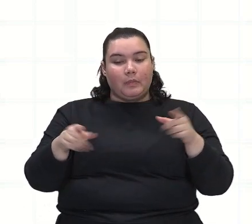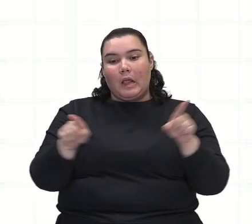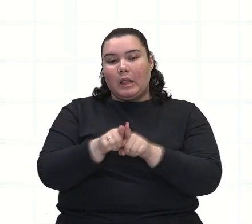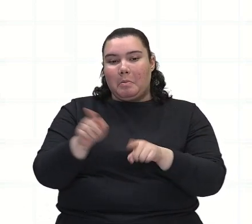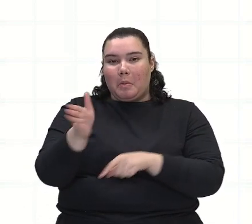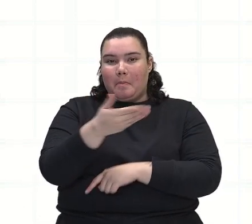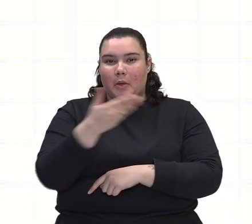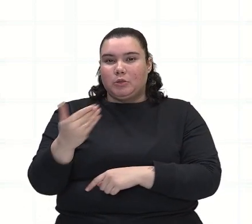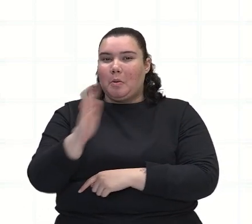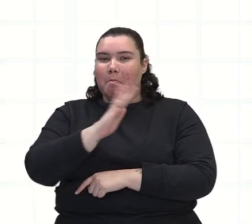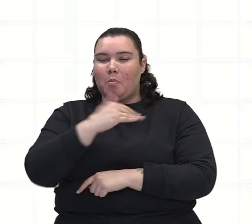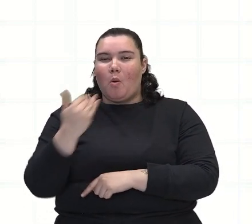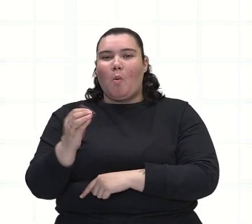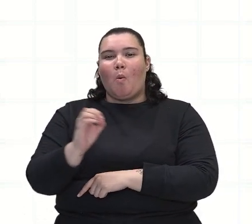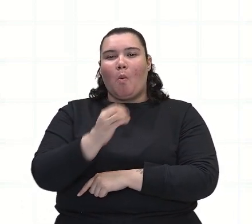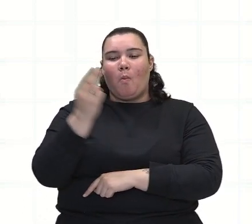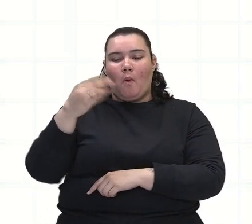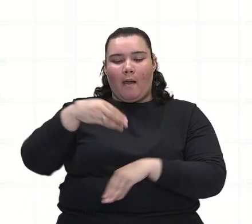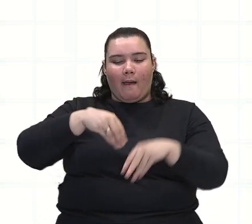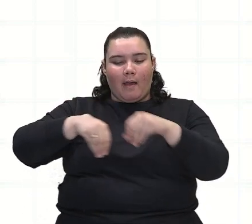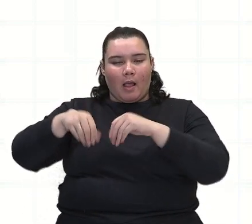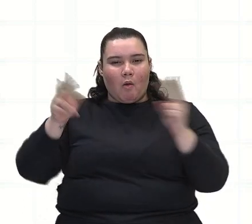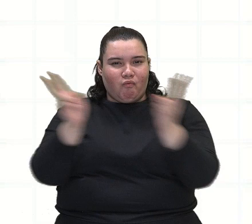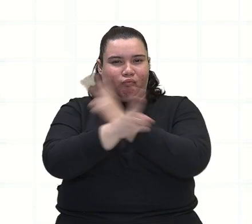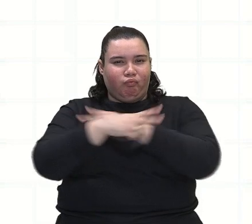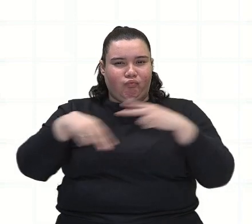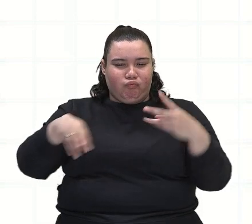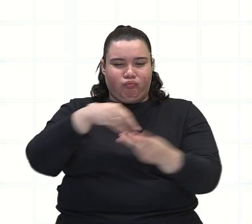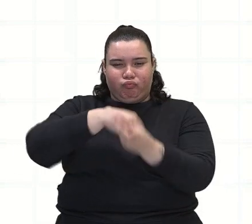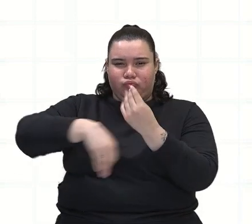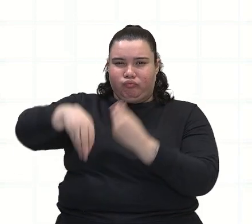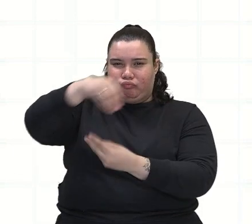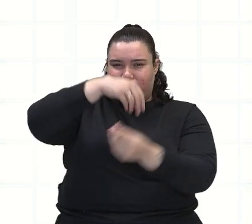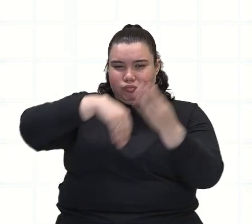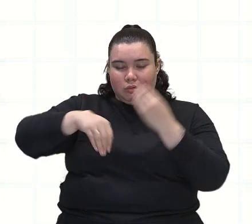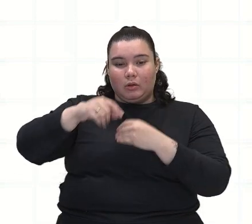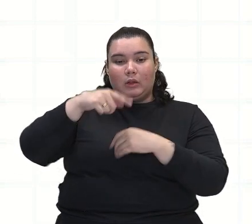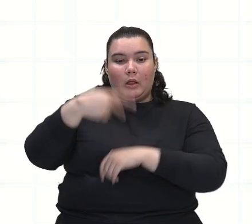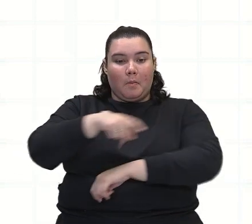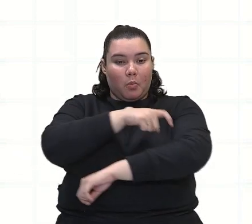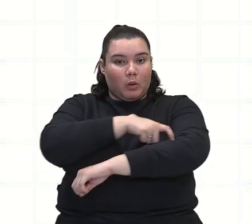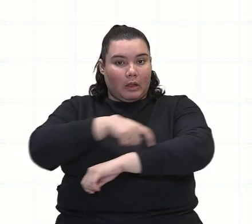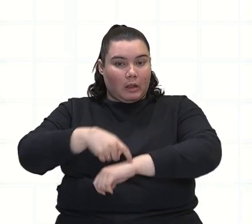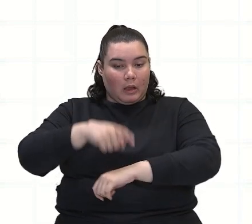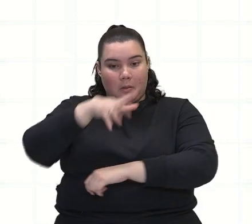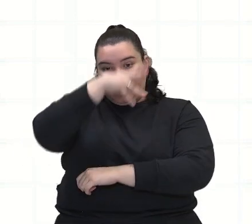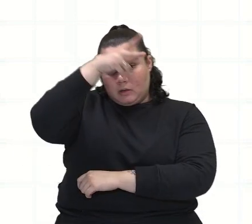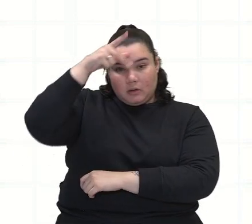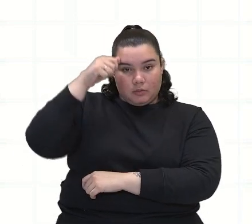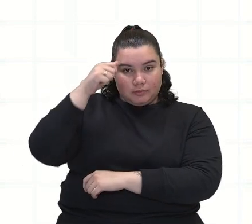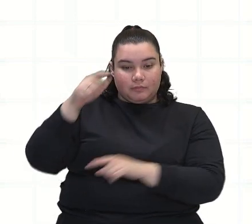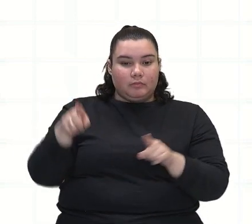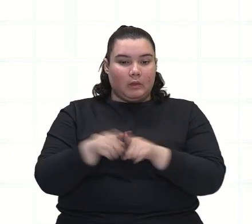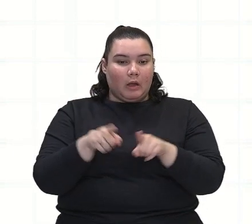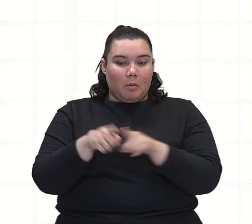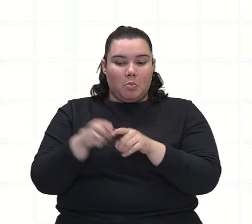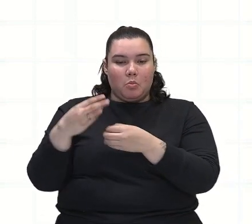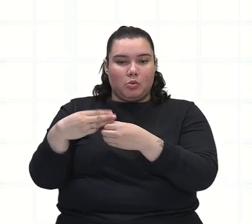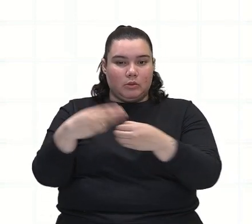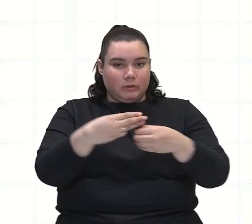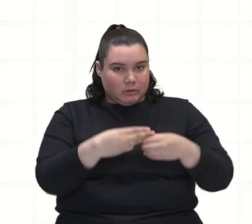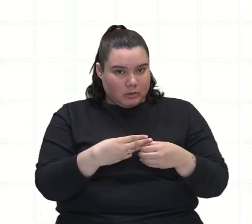areia na praia da Ponta Negra, em Manaus, e diversas anomalias nos municípios vizinhos, além de